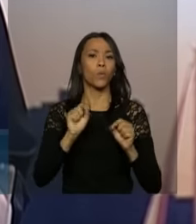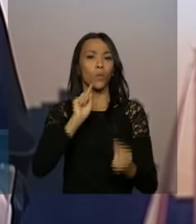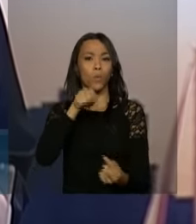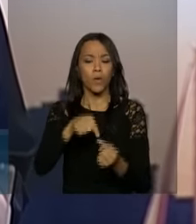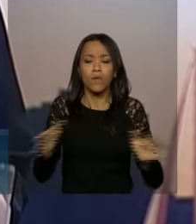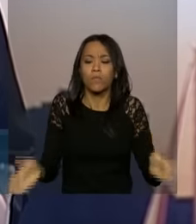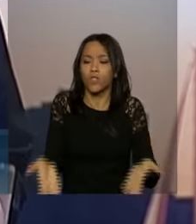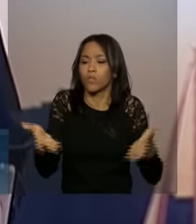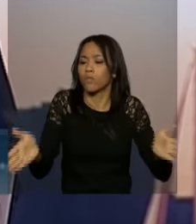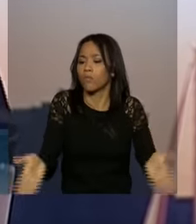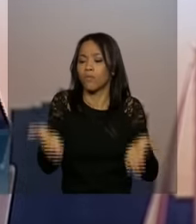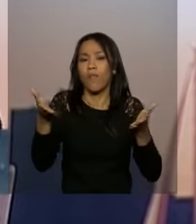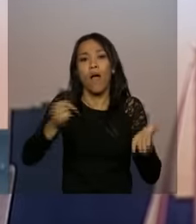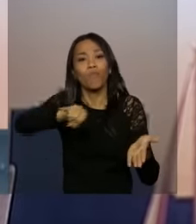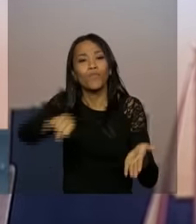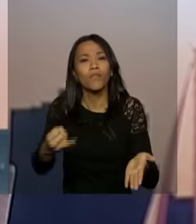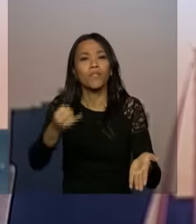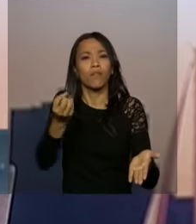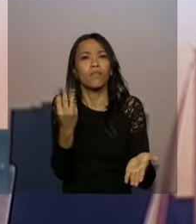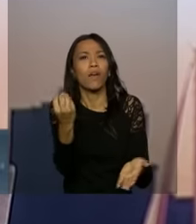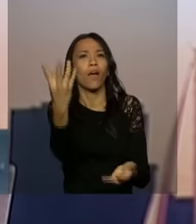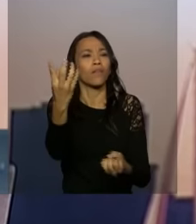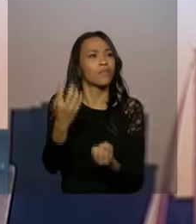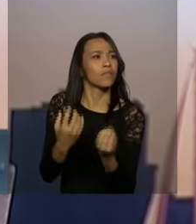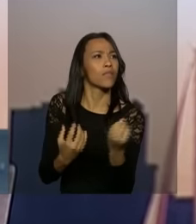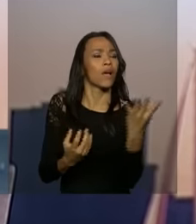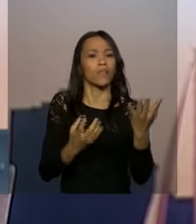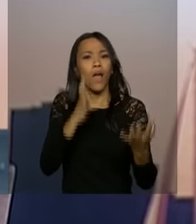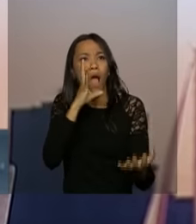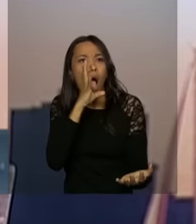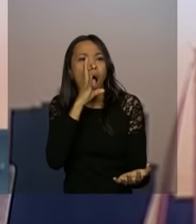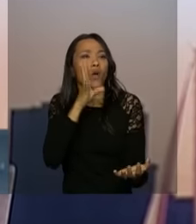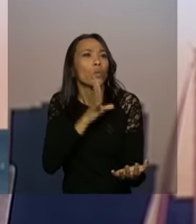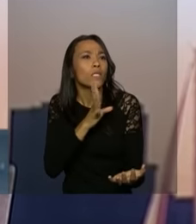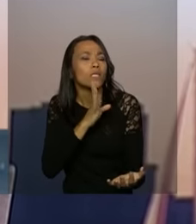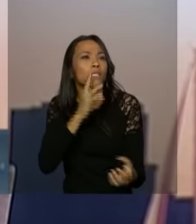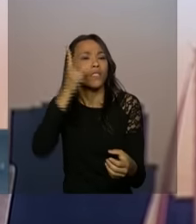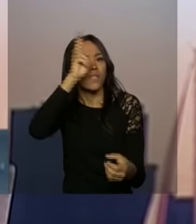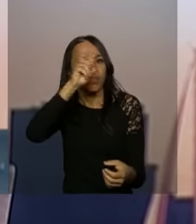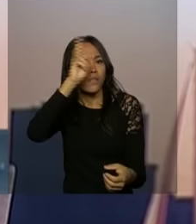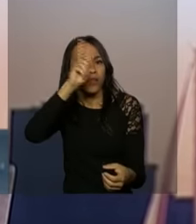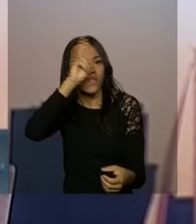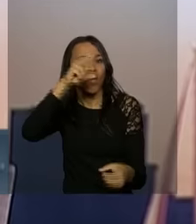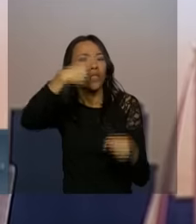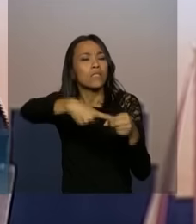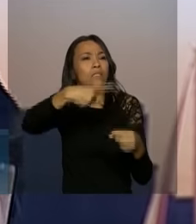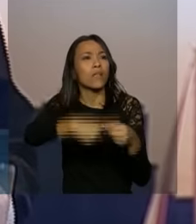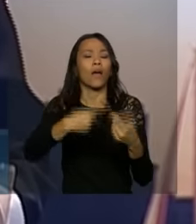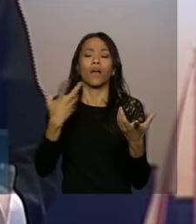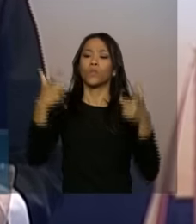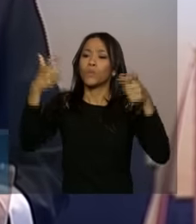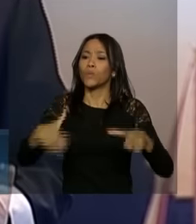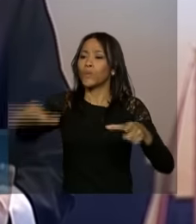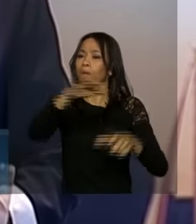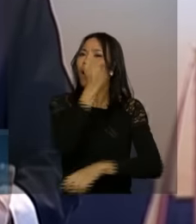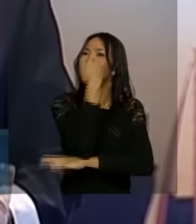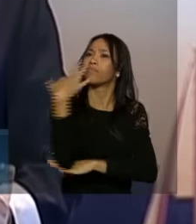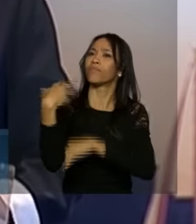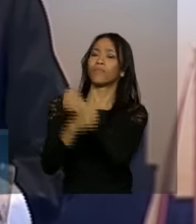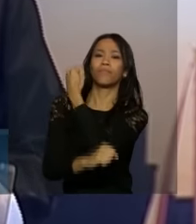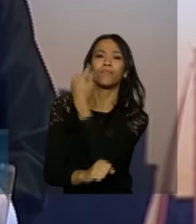a aproveitar suas viagens, a conhecer uma cidade histórica, um parque nacional, aquela